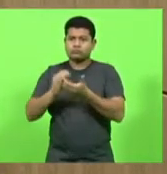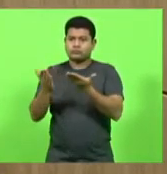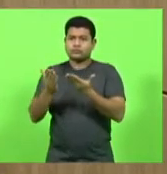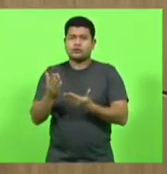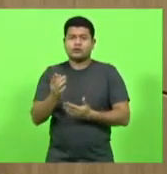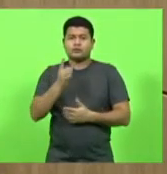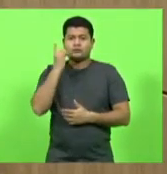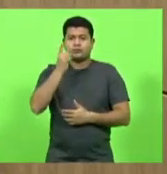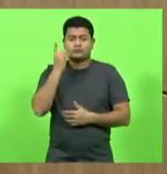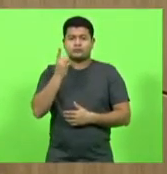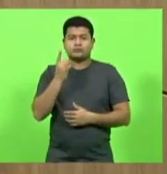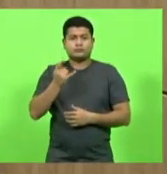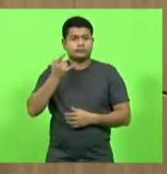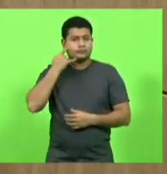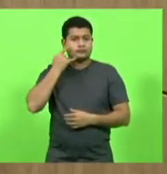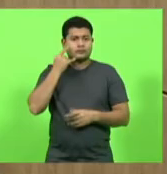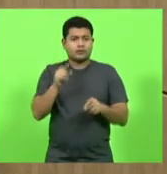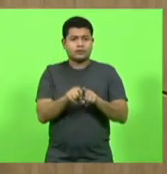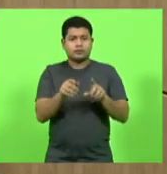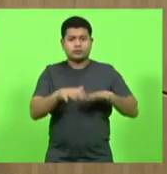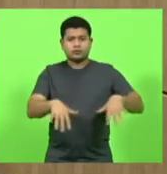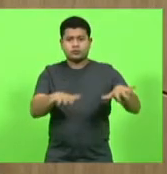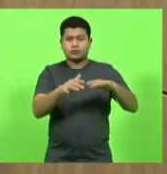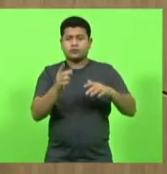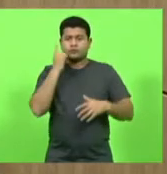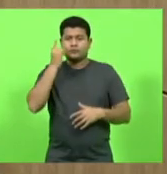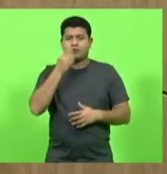os colegas deputados, senhoras deputadas.